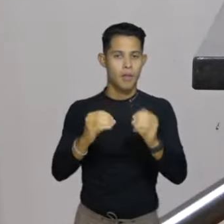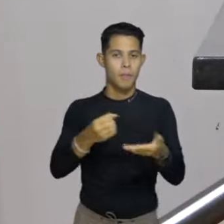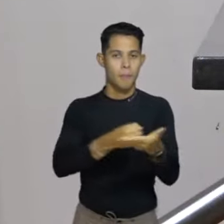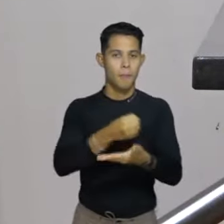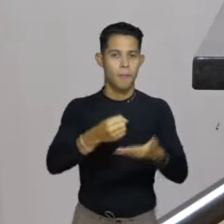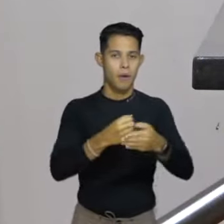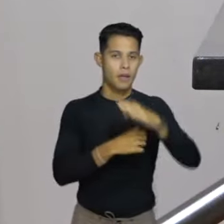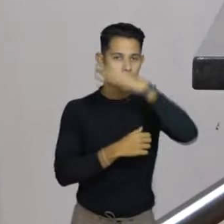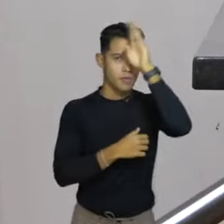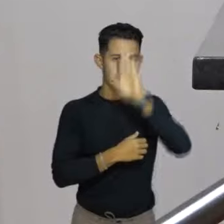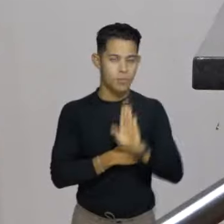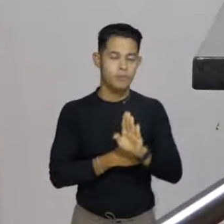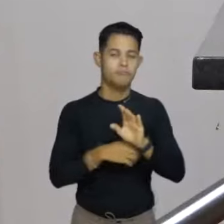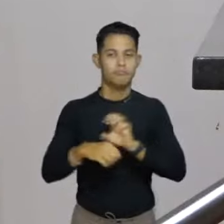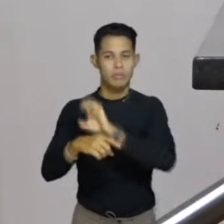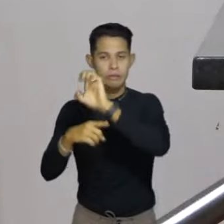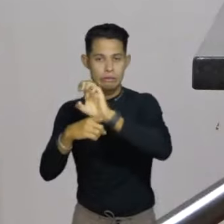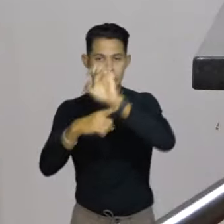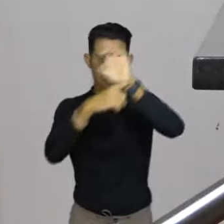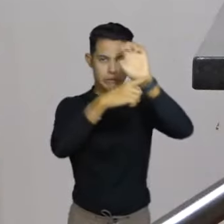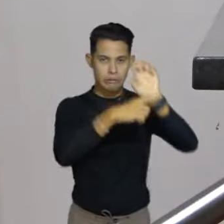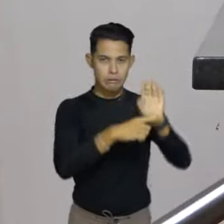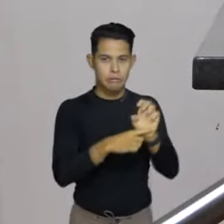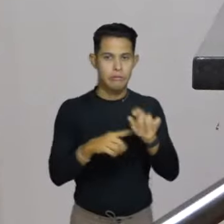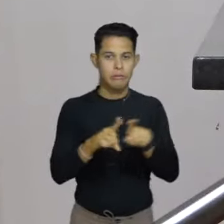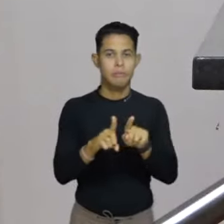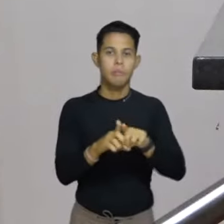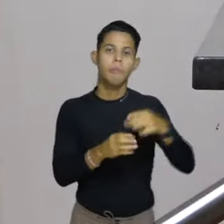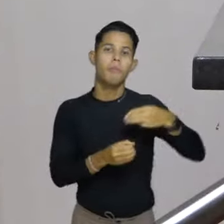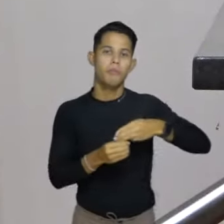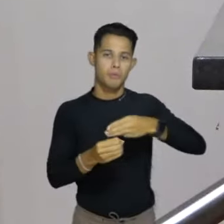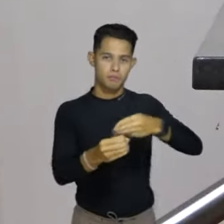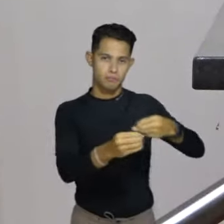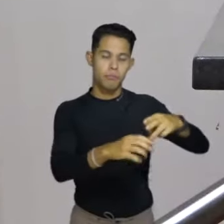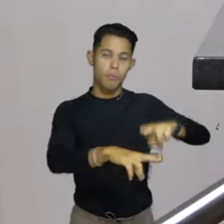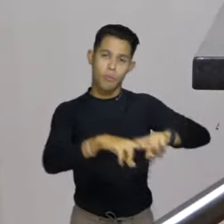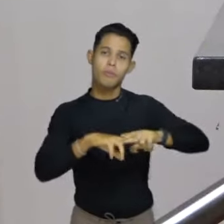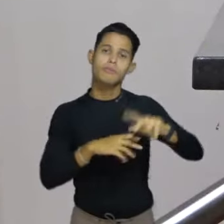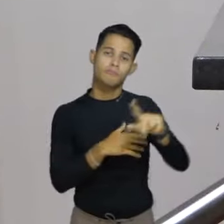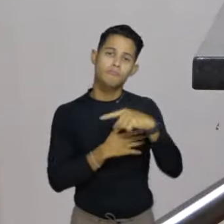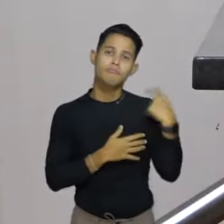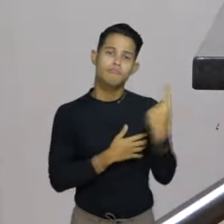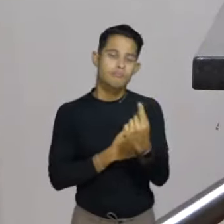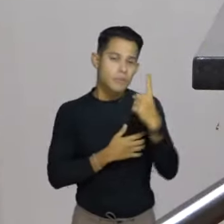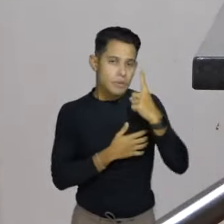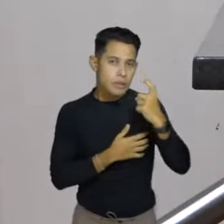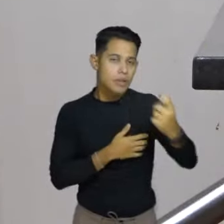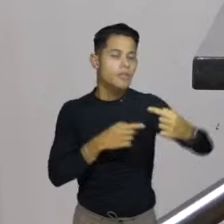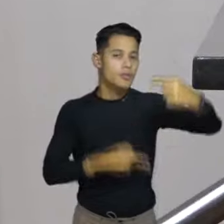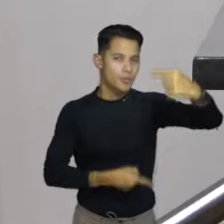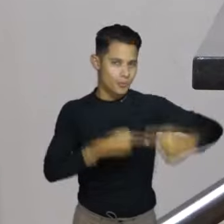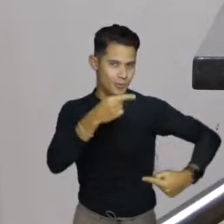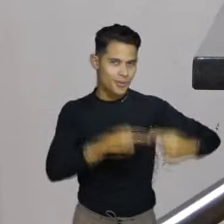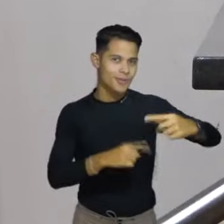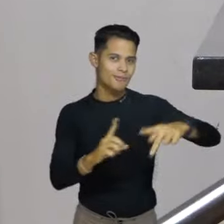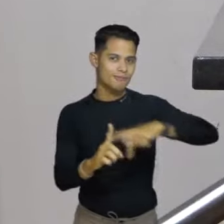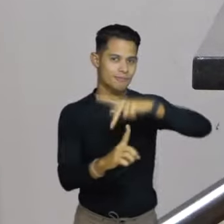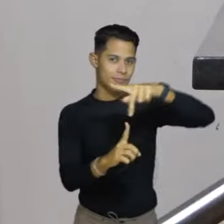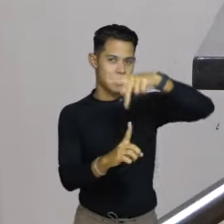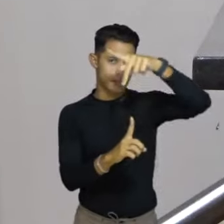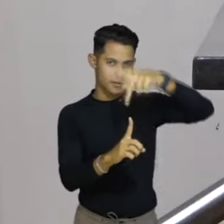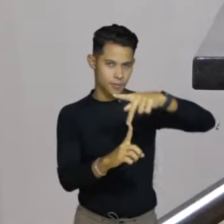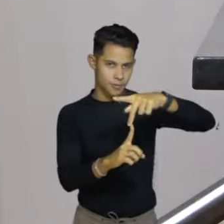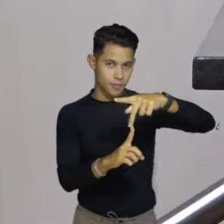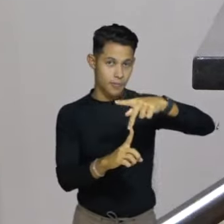municípios também então é de nosso eh pleno interesse em discutir o plano nacional de educação ainda